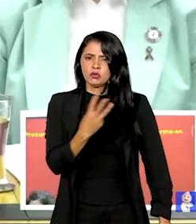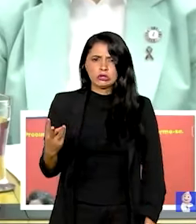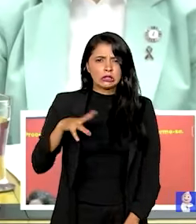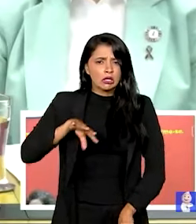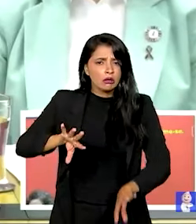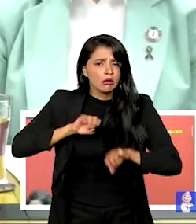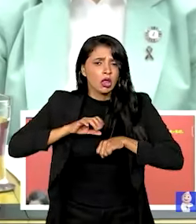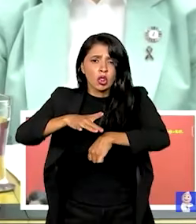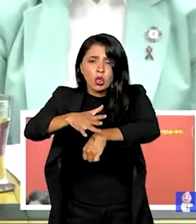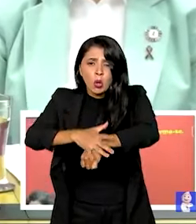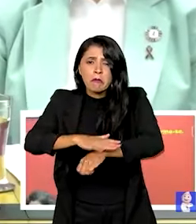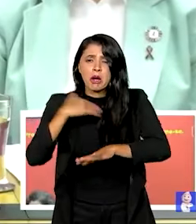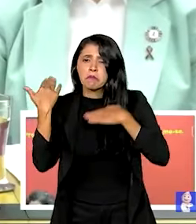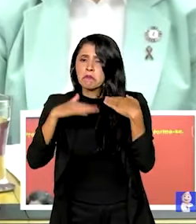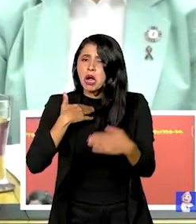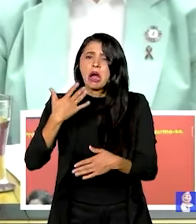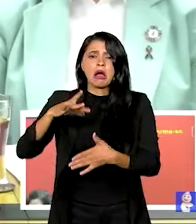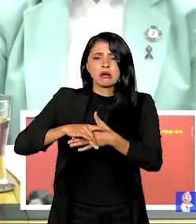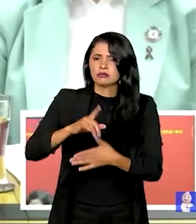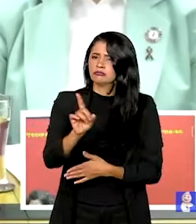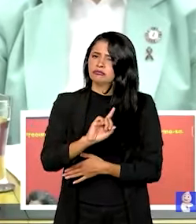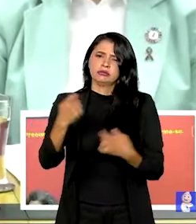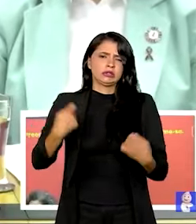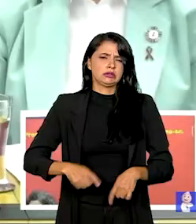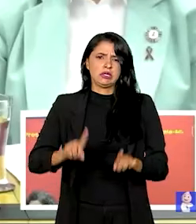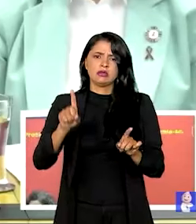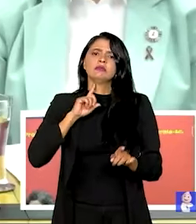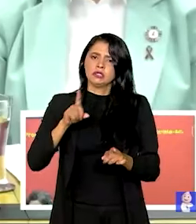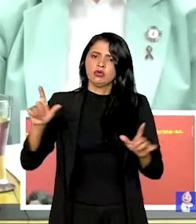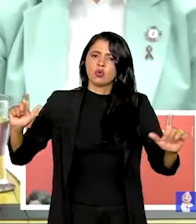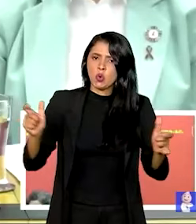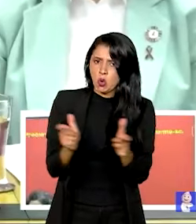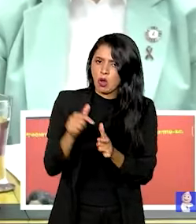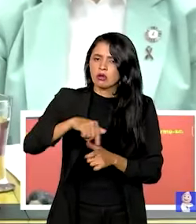estarem adoecidas e morrendo de AIDS. Então, isso nós precisamos eliminar